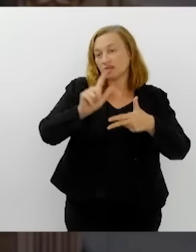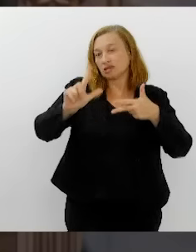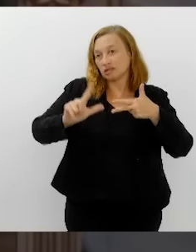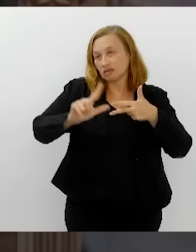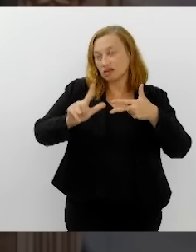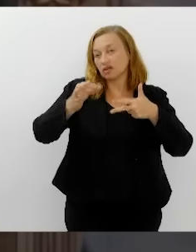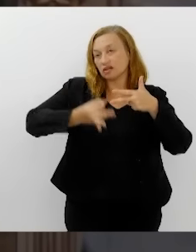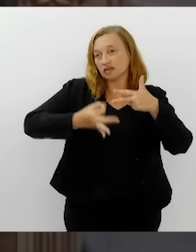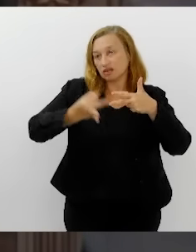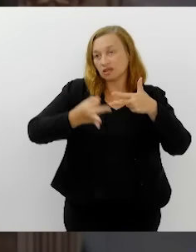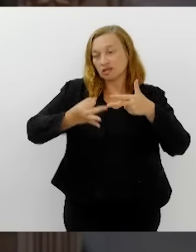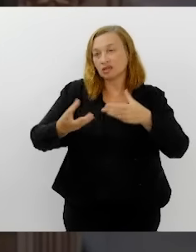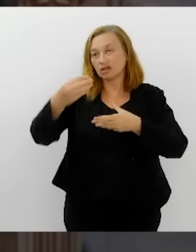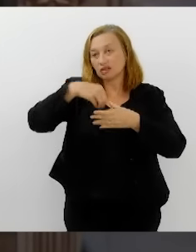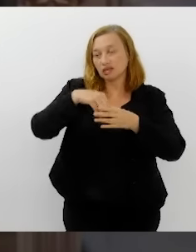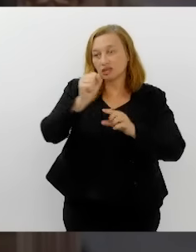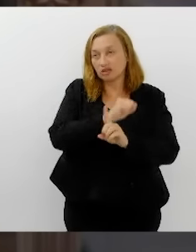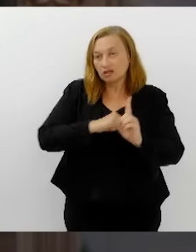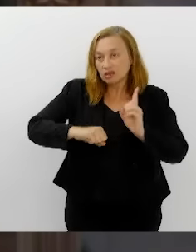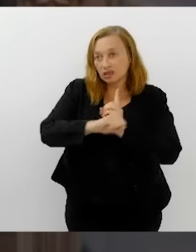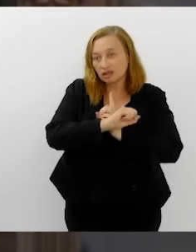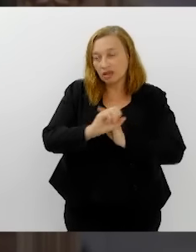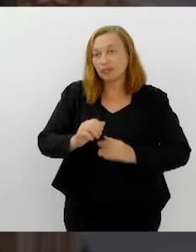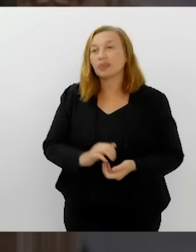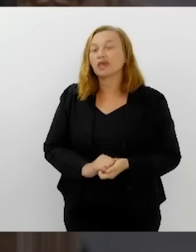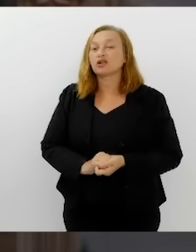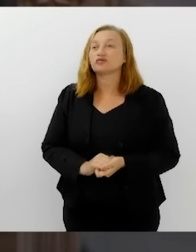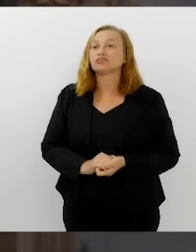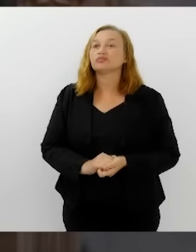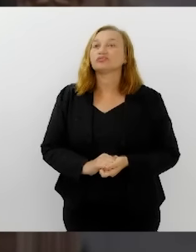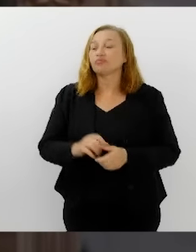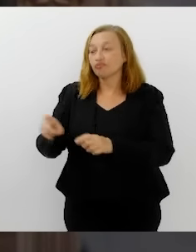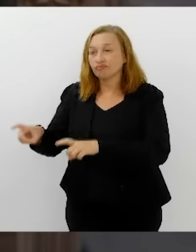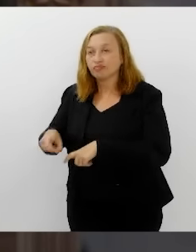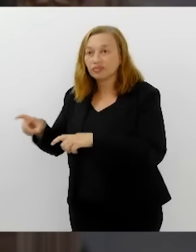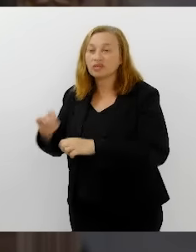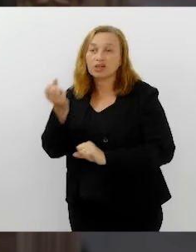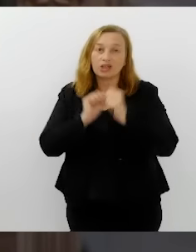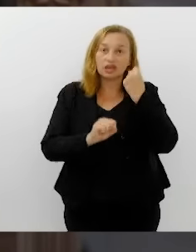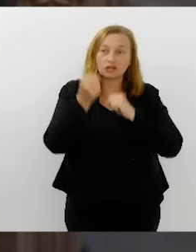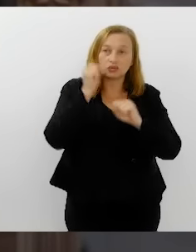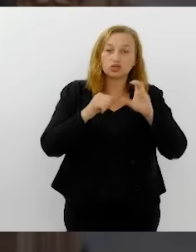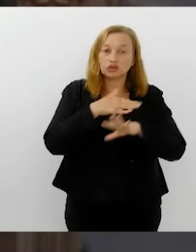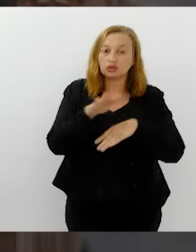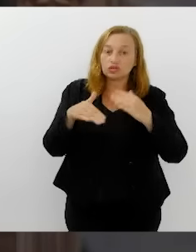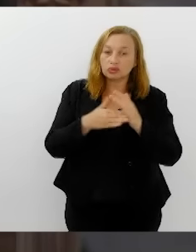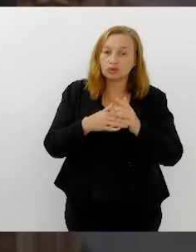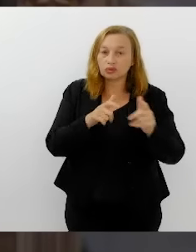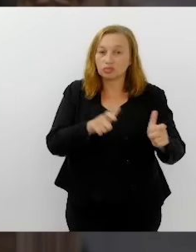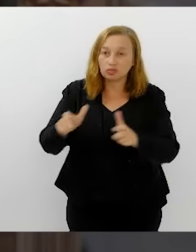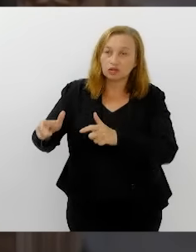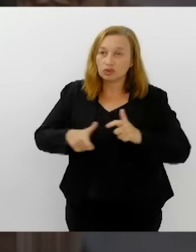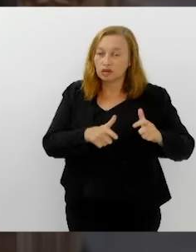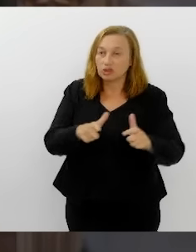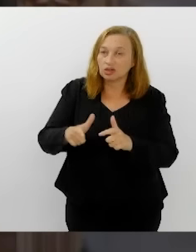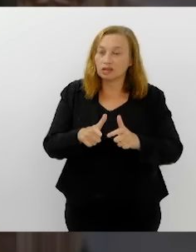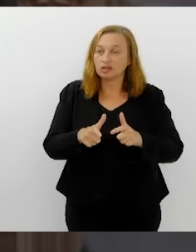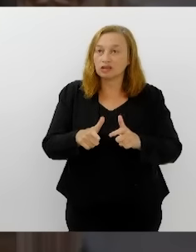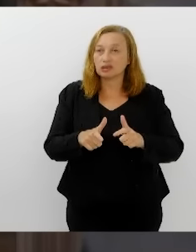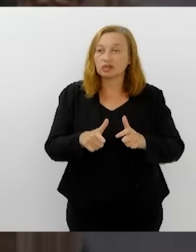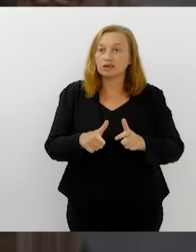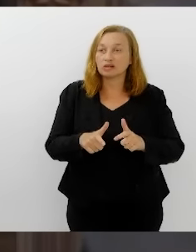dentro da sociedade civil, enfim, no campo, na indústria, em todas as partes, para ser justamente